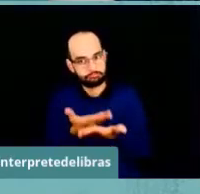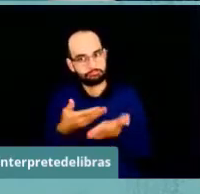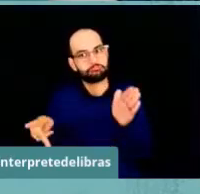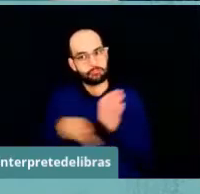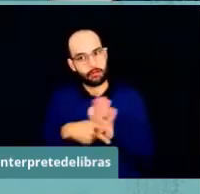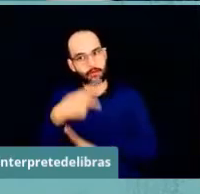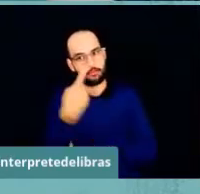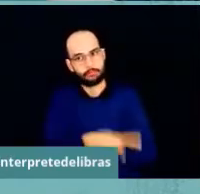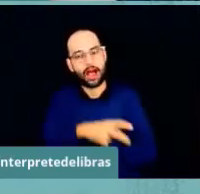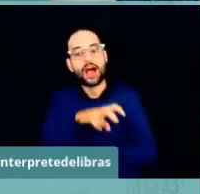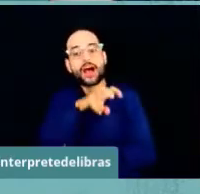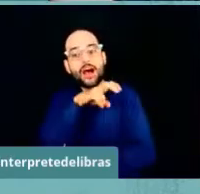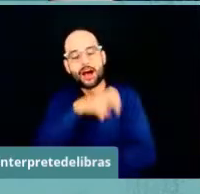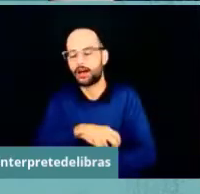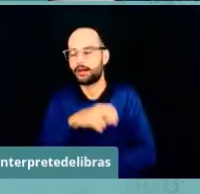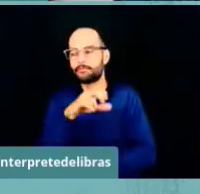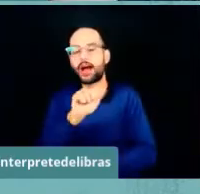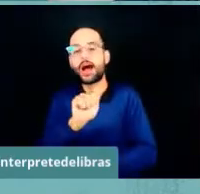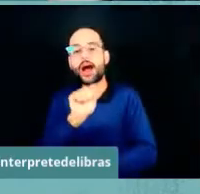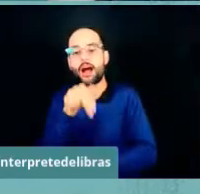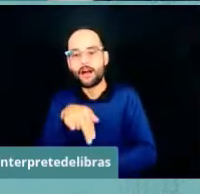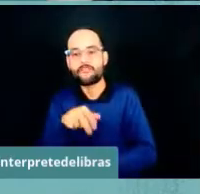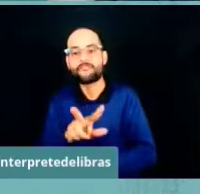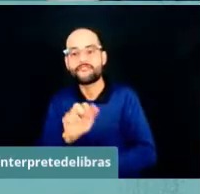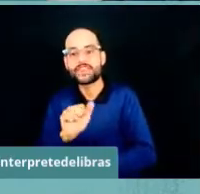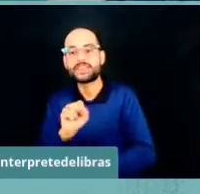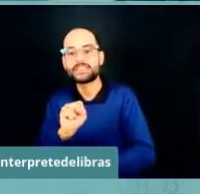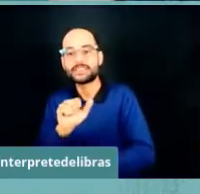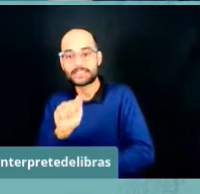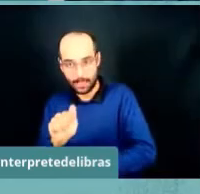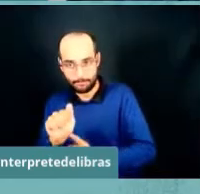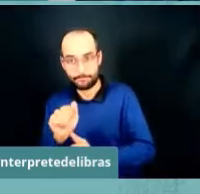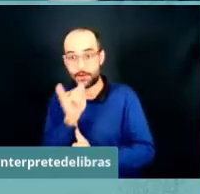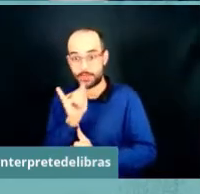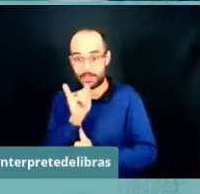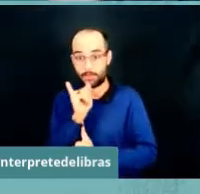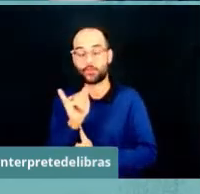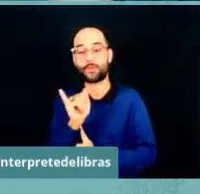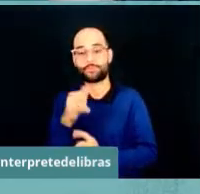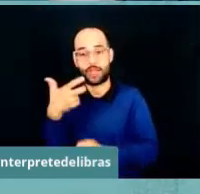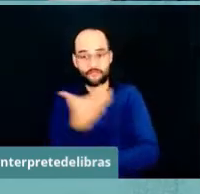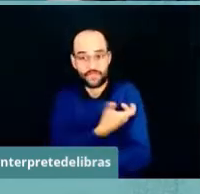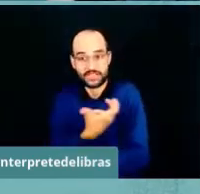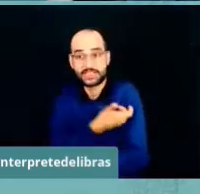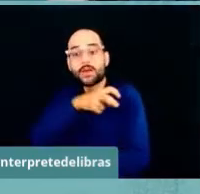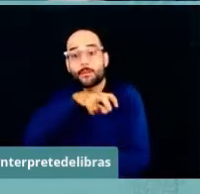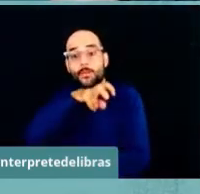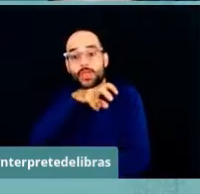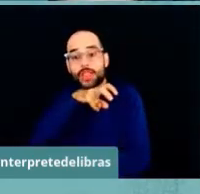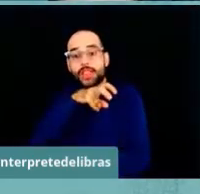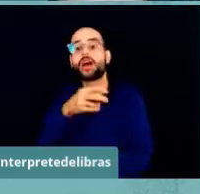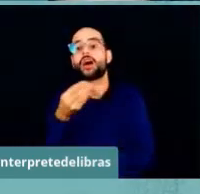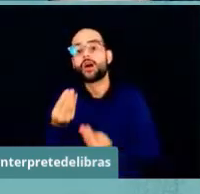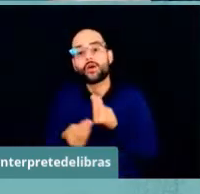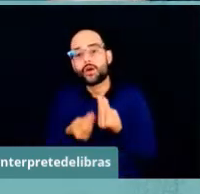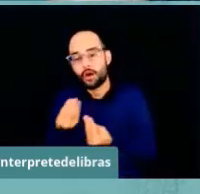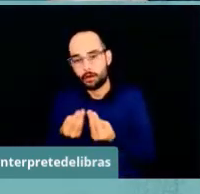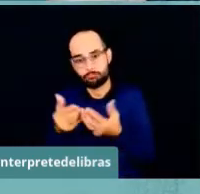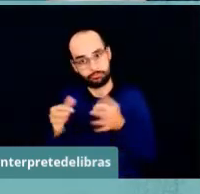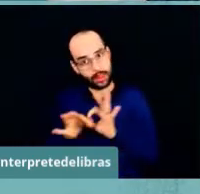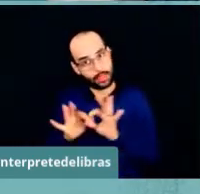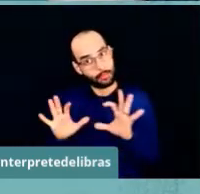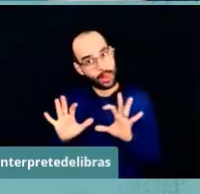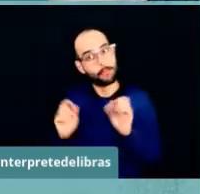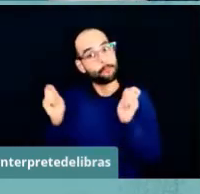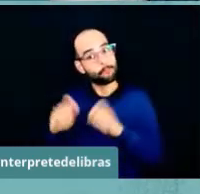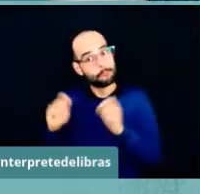exemplo, a vacina que o Butantan está desenvolvendo, está justamente aguardando a liberação da Anvisa para